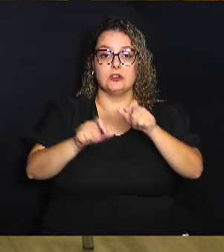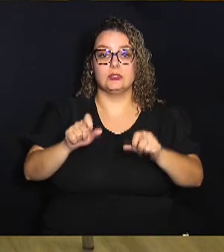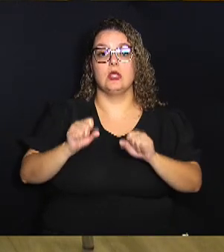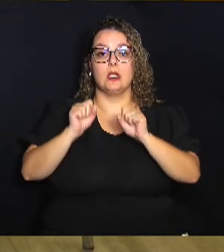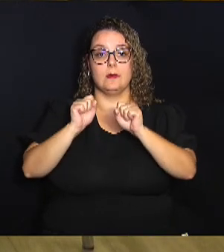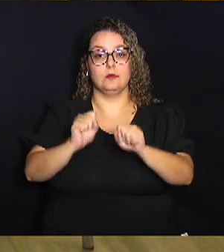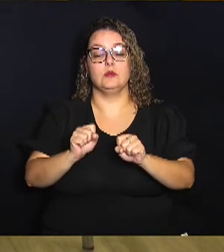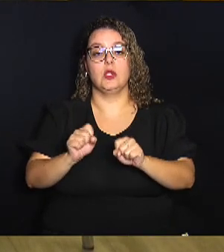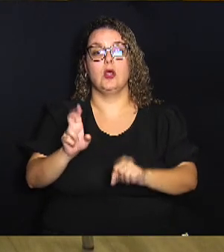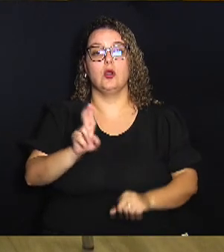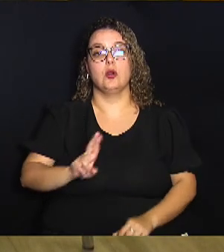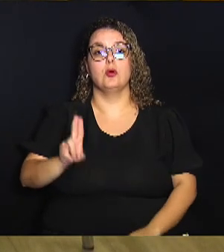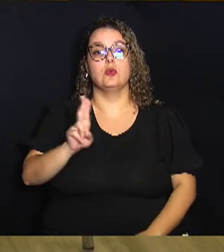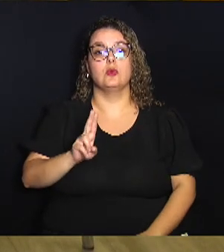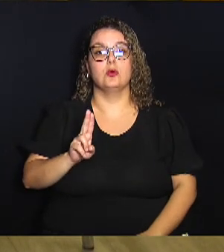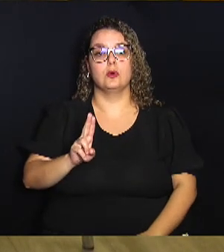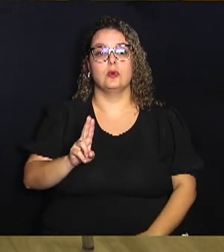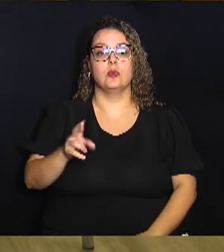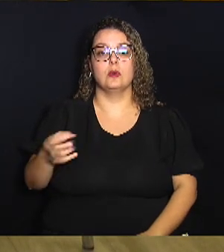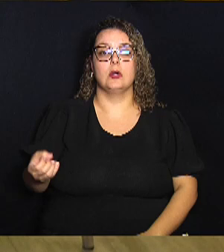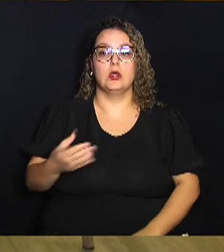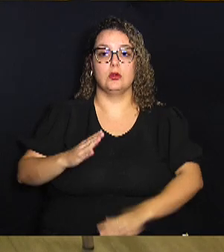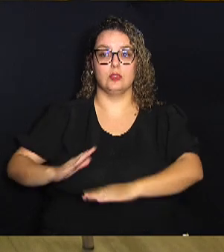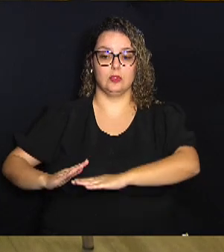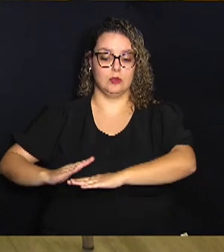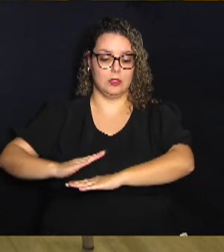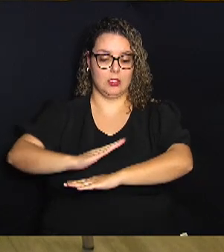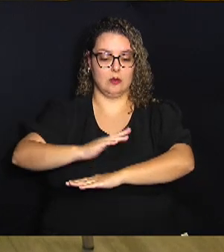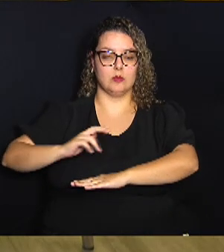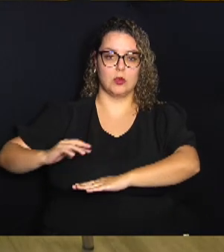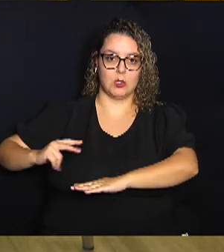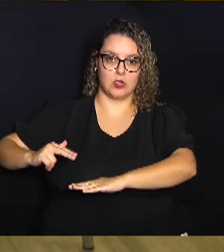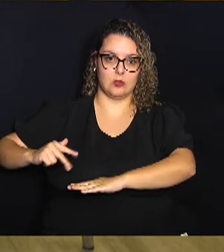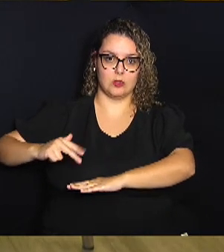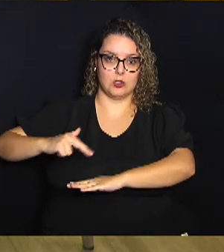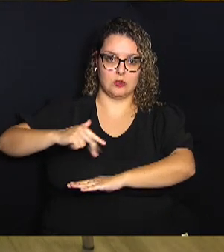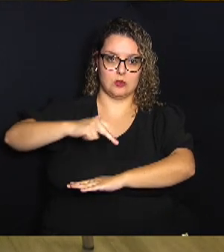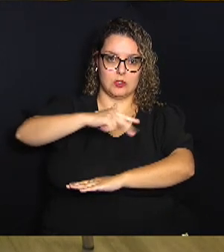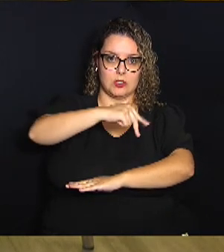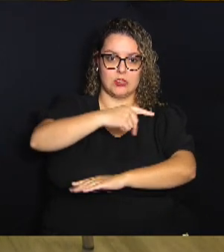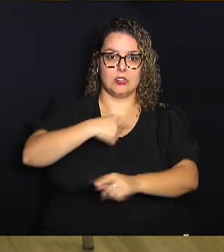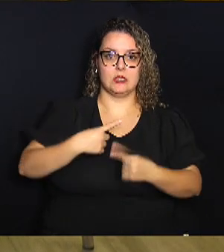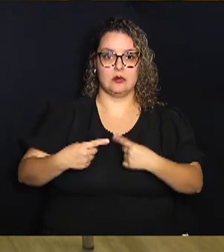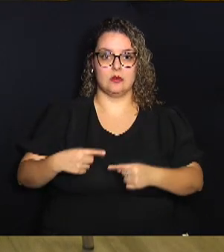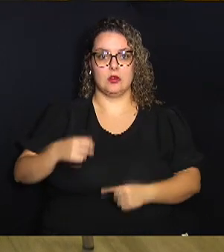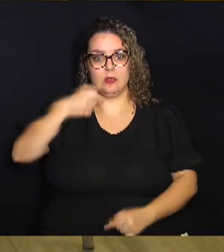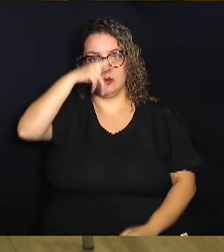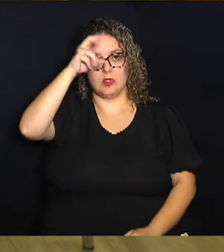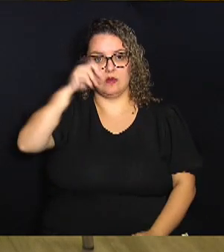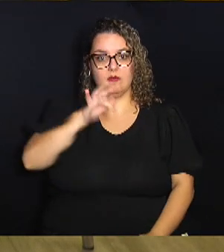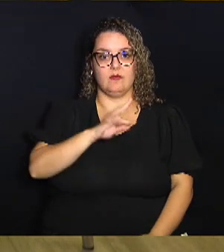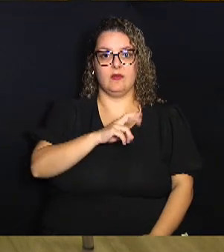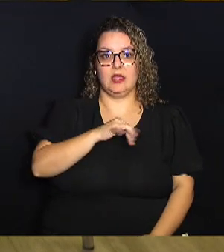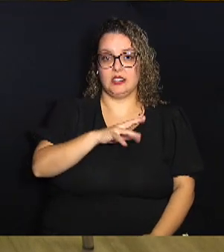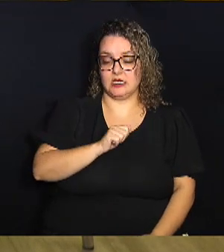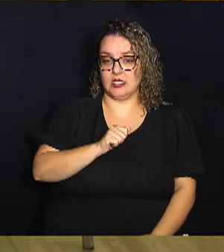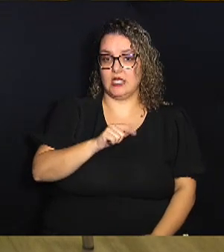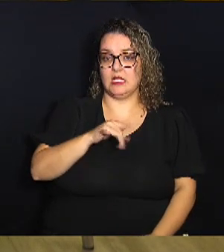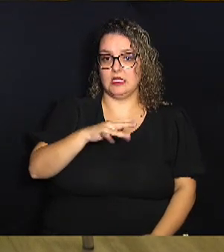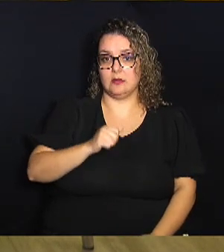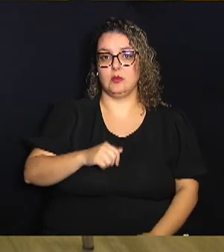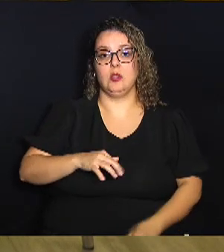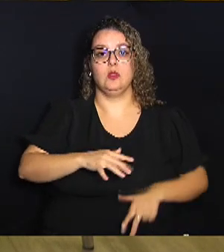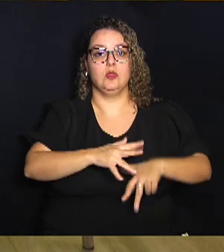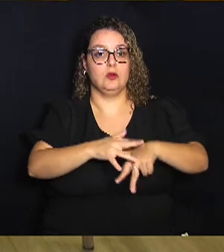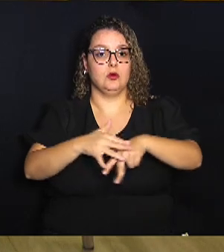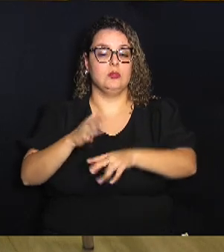poder aí utilizar a nova rampa de pedestres que fica na Avenida Prefeito Faria Lima. Os pacientes vão